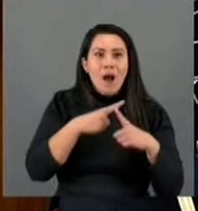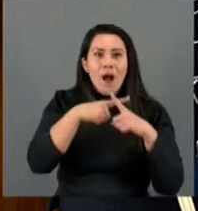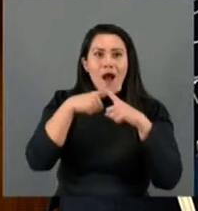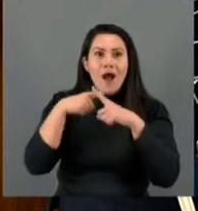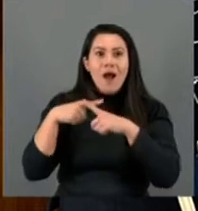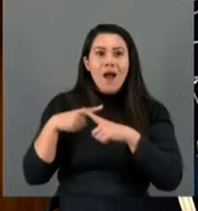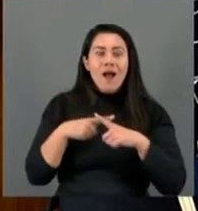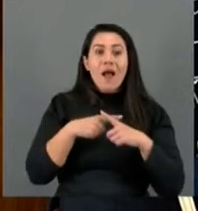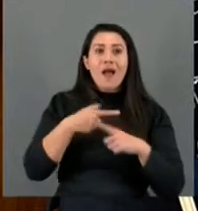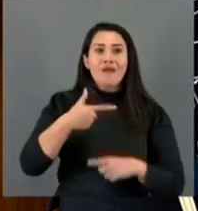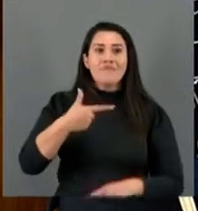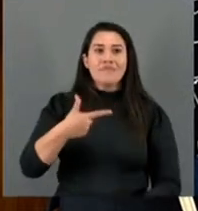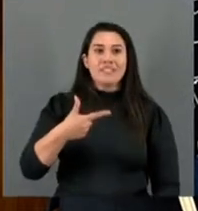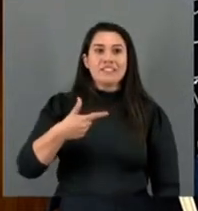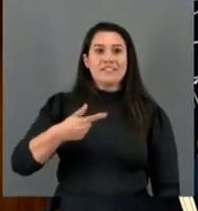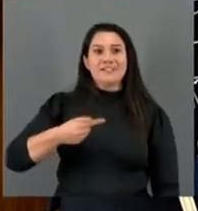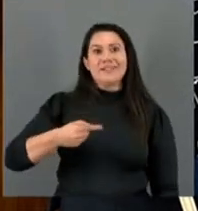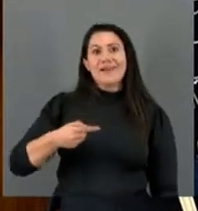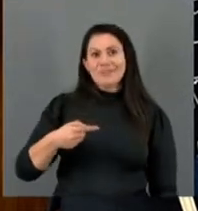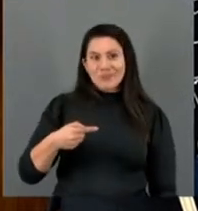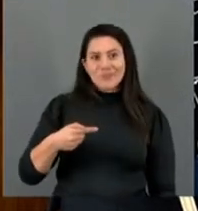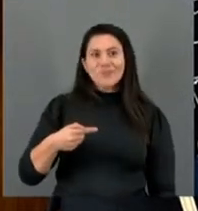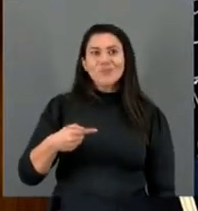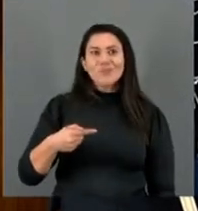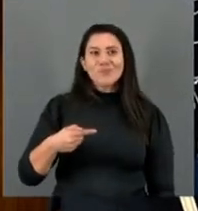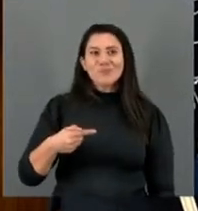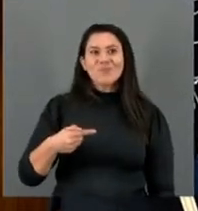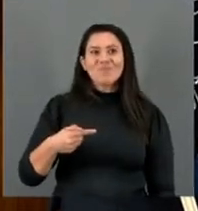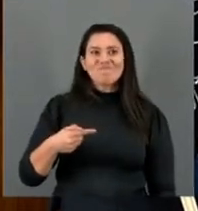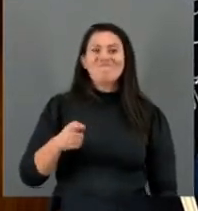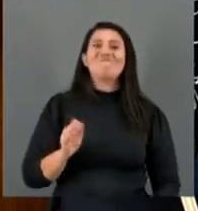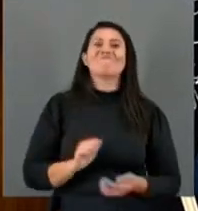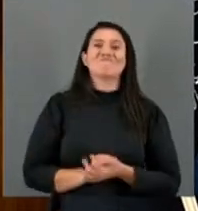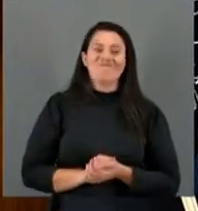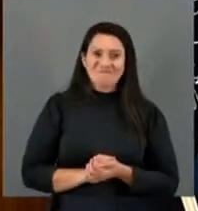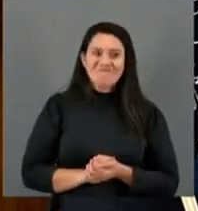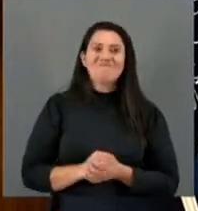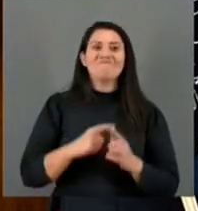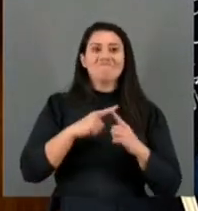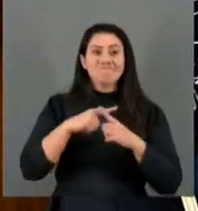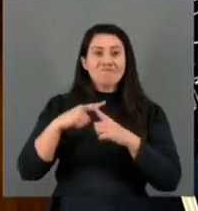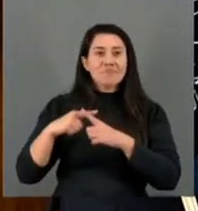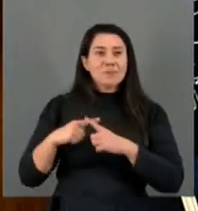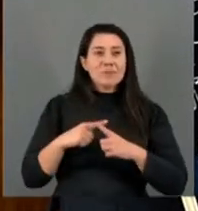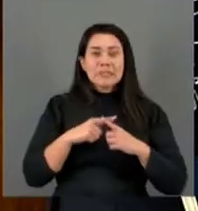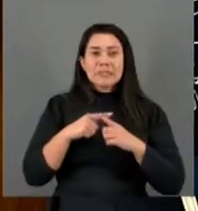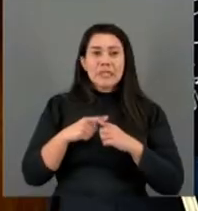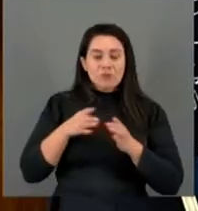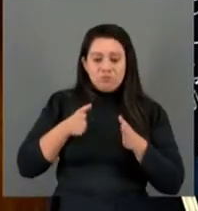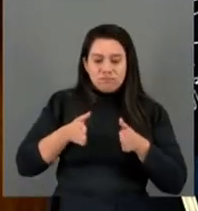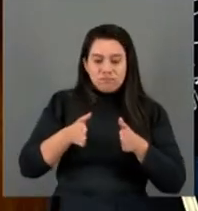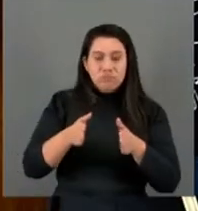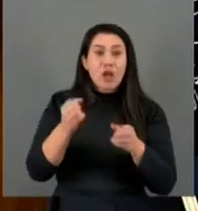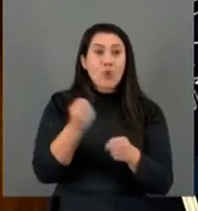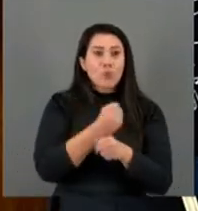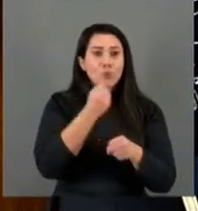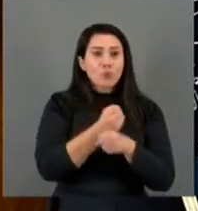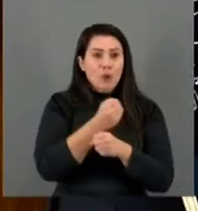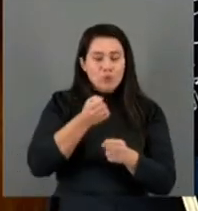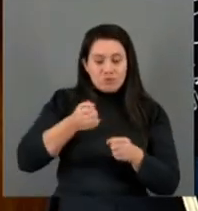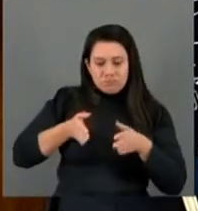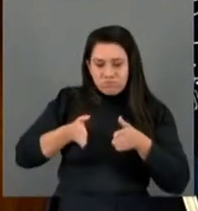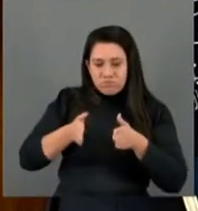vezes. Nós multiplicaríamos o orçamento de infraestrutura em estradas e a gente teria